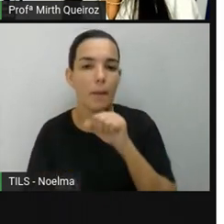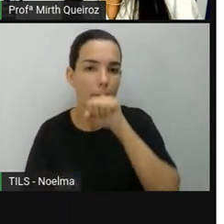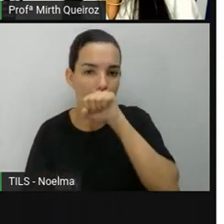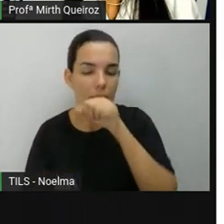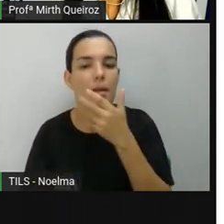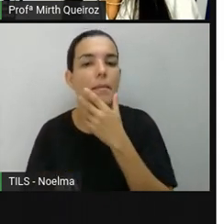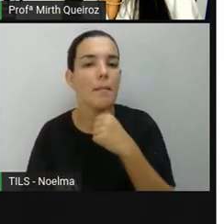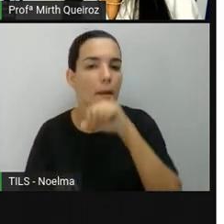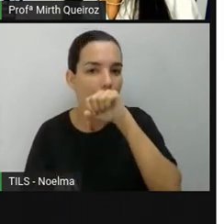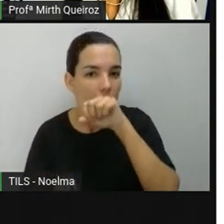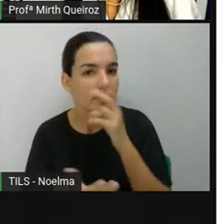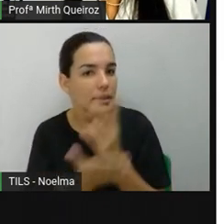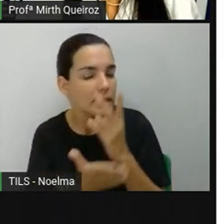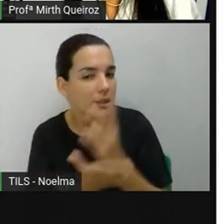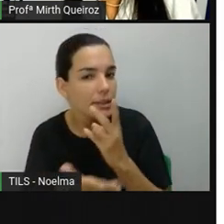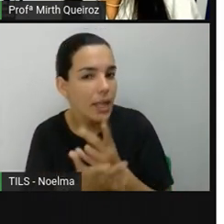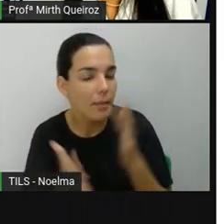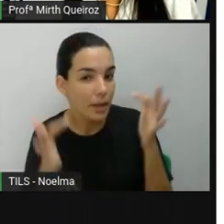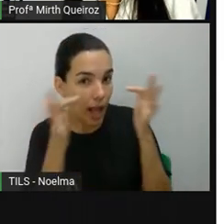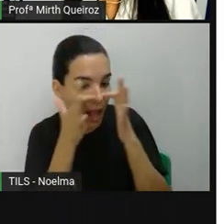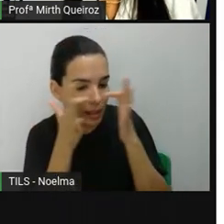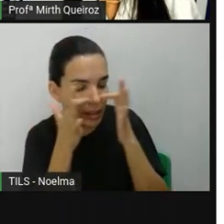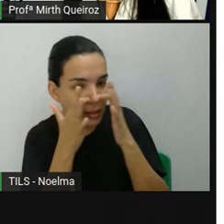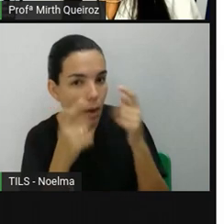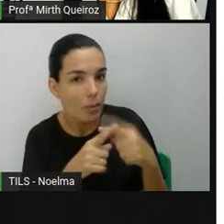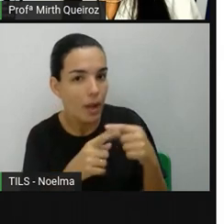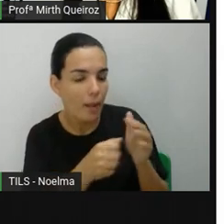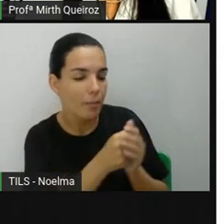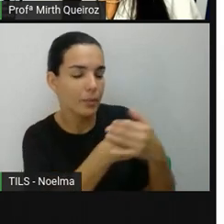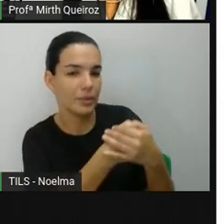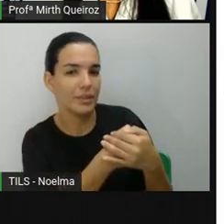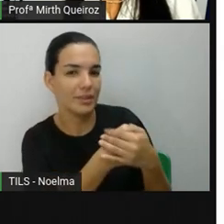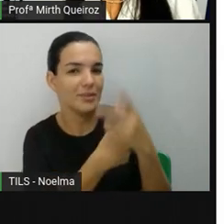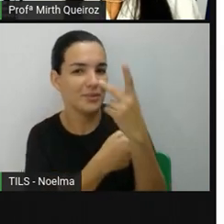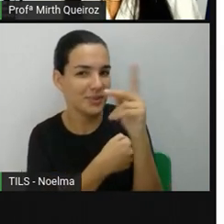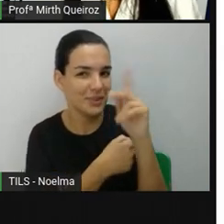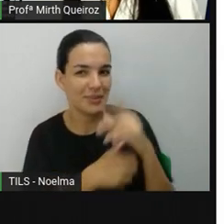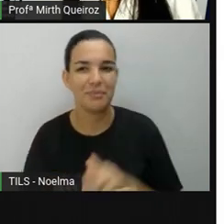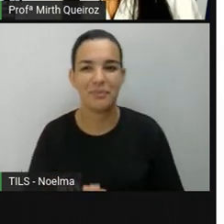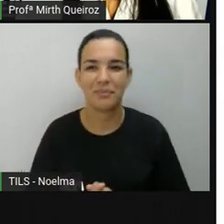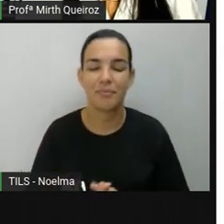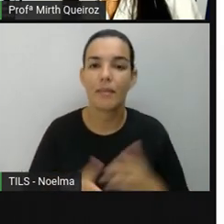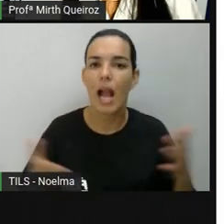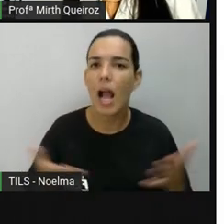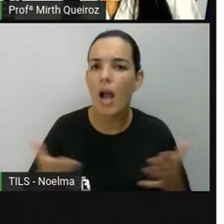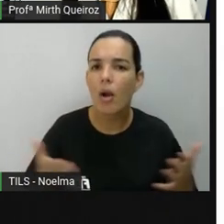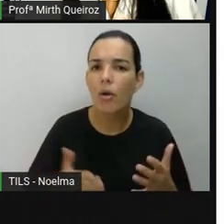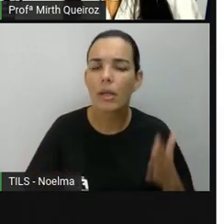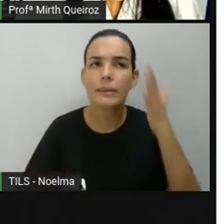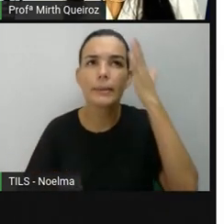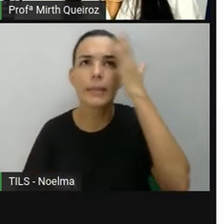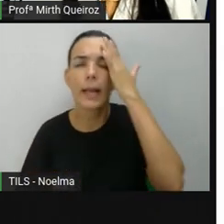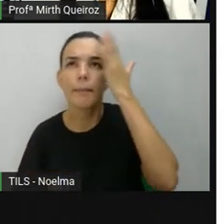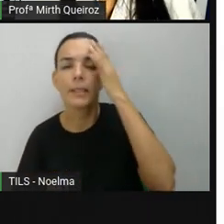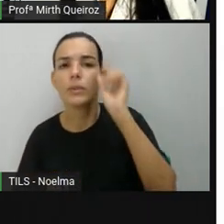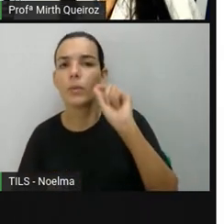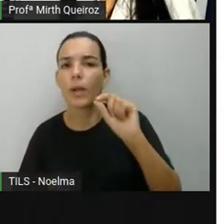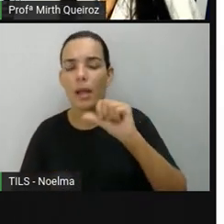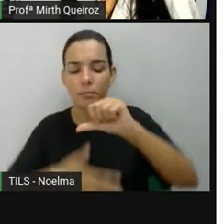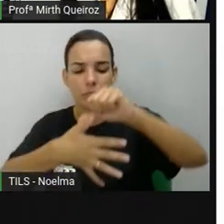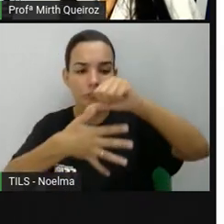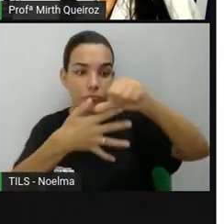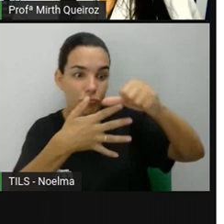aí nessas redes sociais como uma forma de protegê-los. E sabendo aí